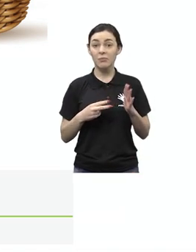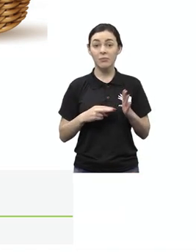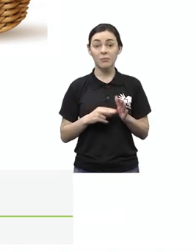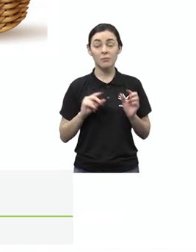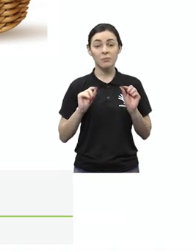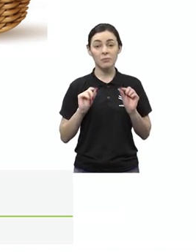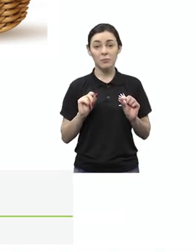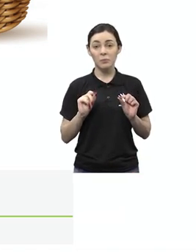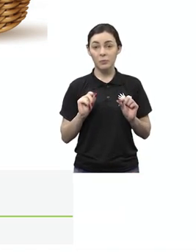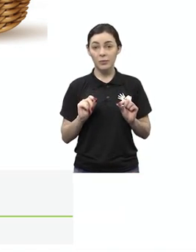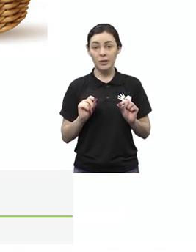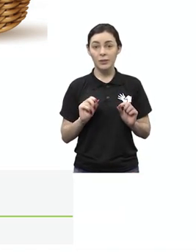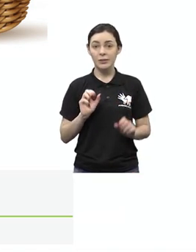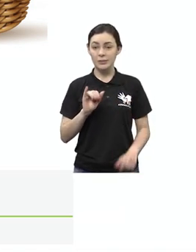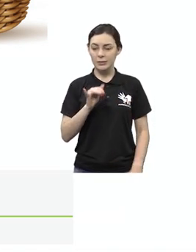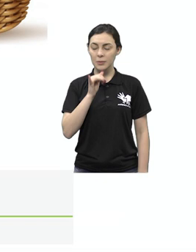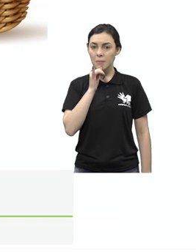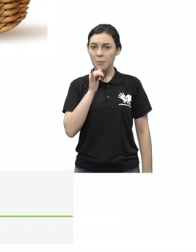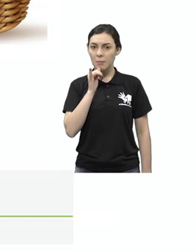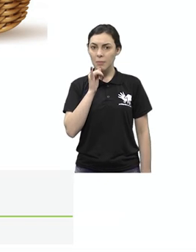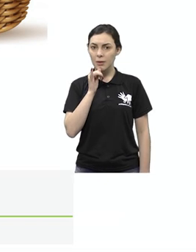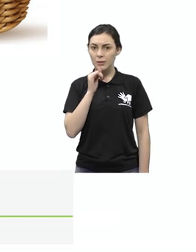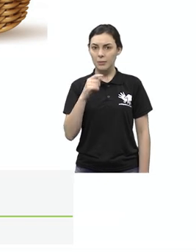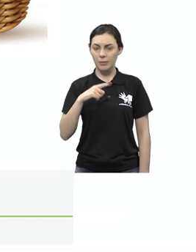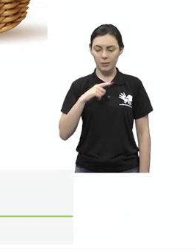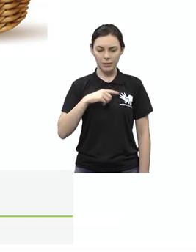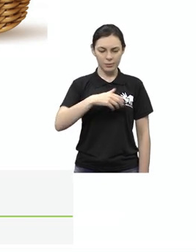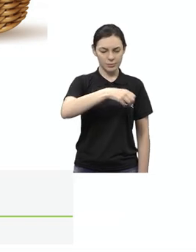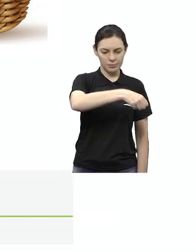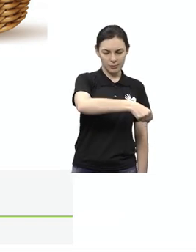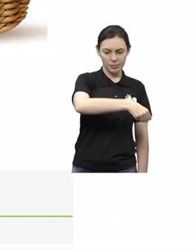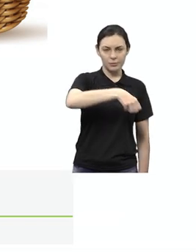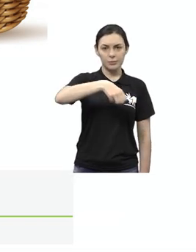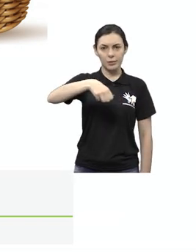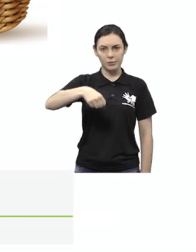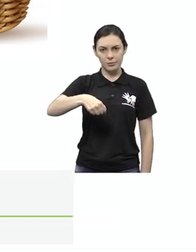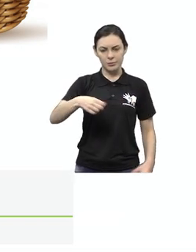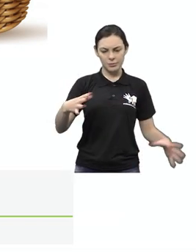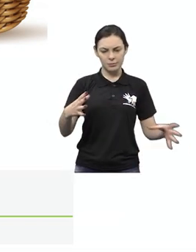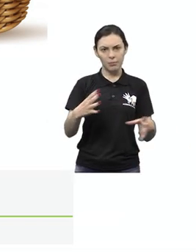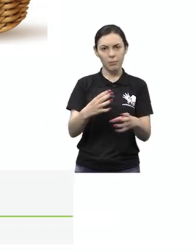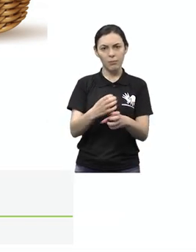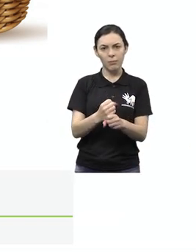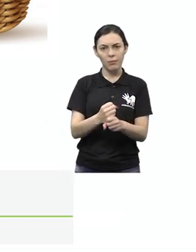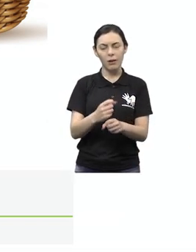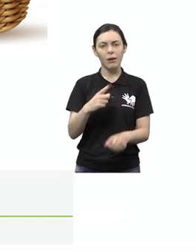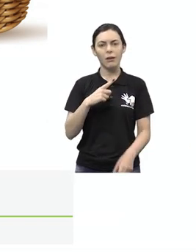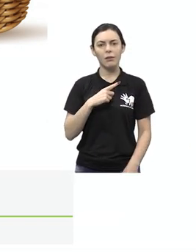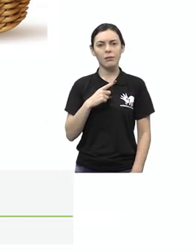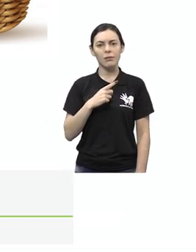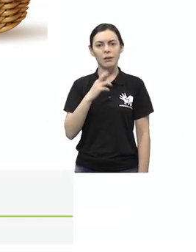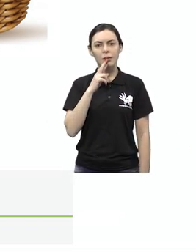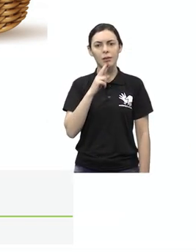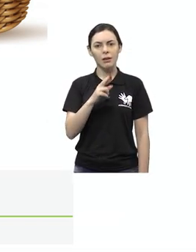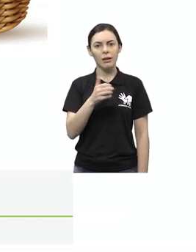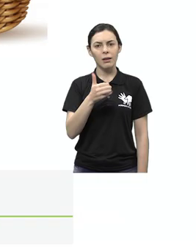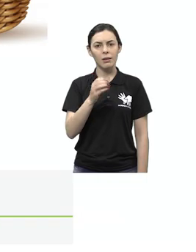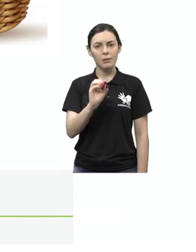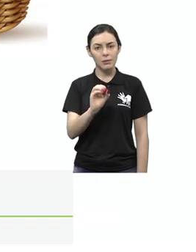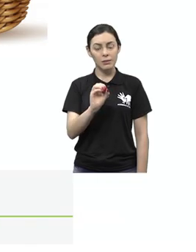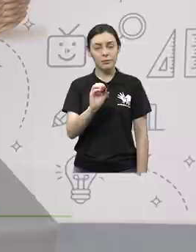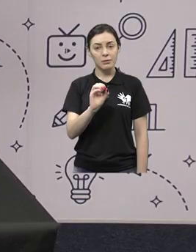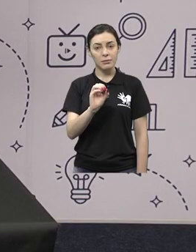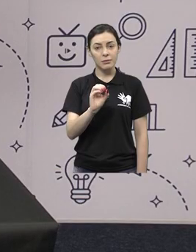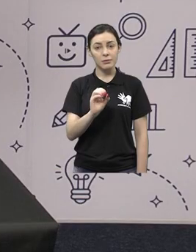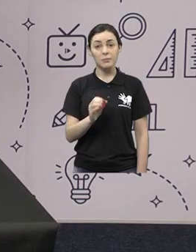6, 7, 8, 9, 10. Então quer dizer que se eu pegar os ovos dessa com os ovos dessa, eu vou ter a